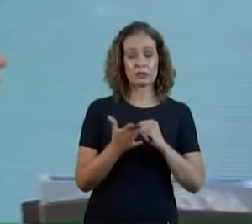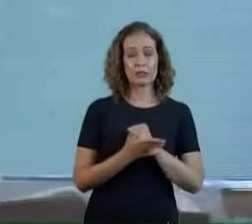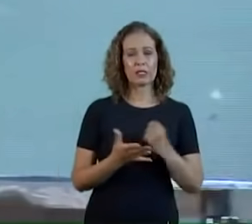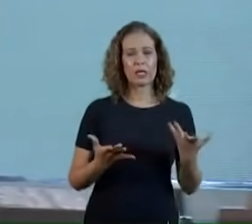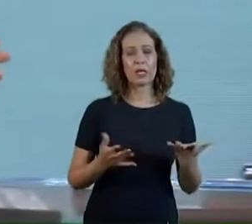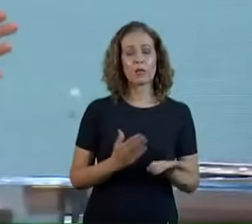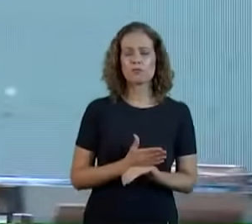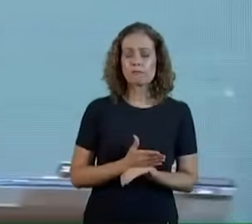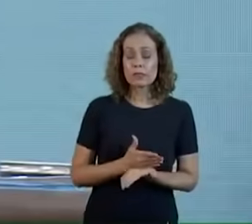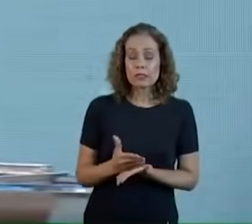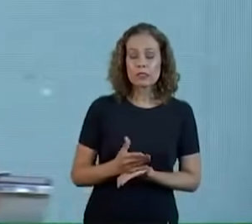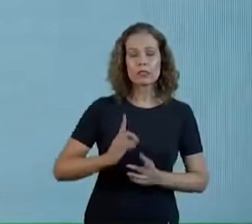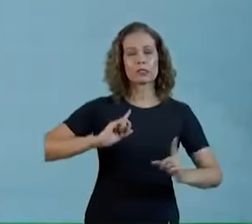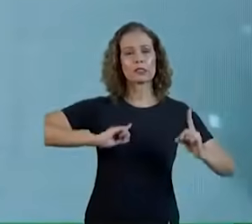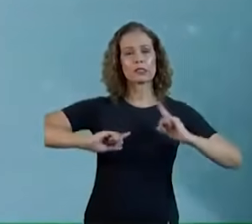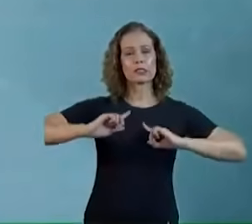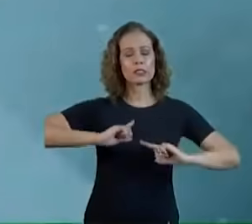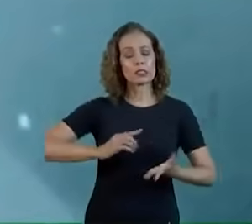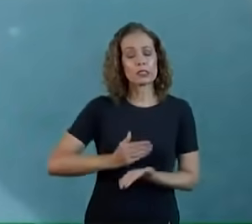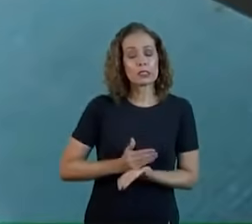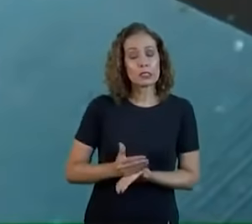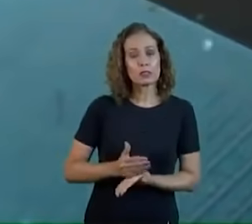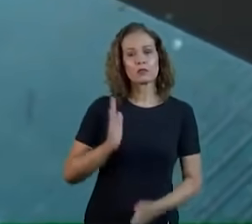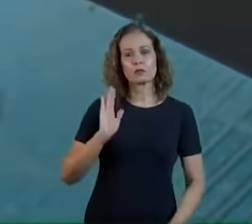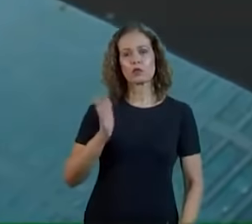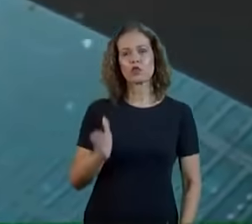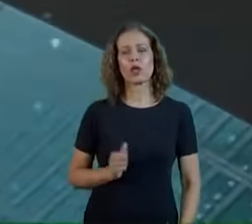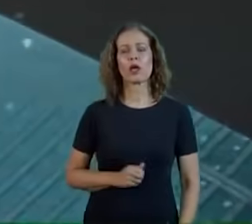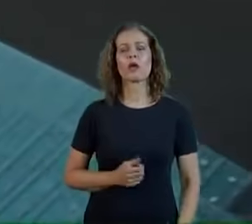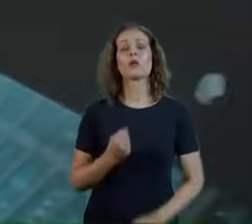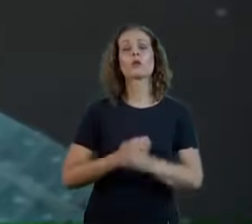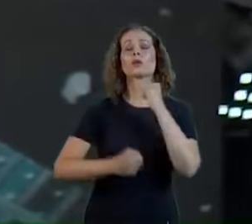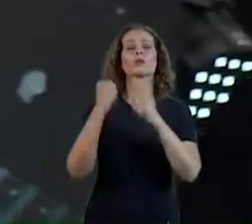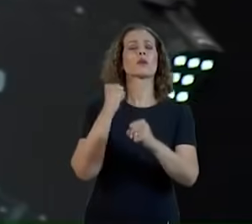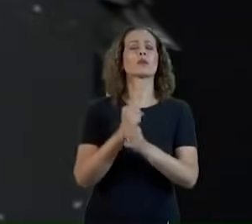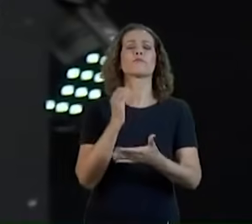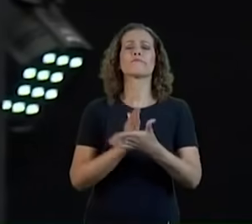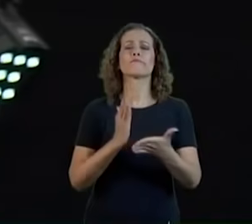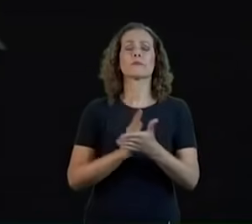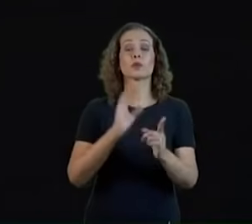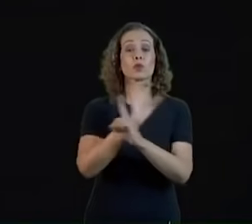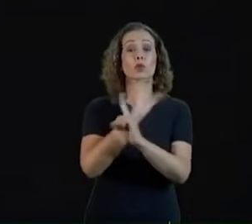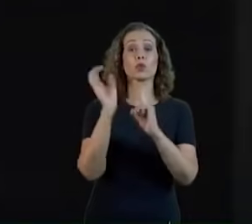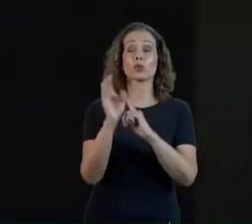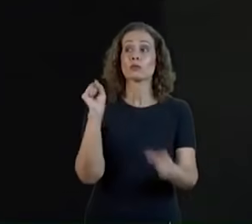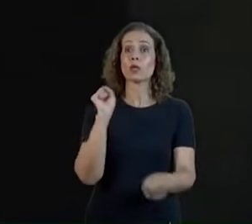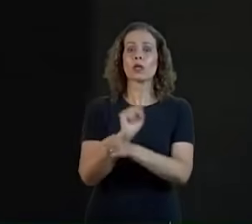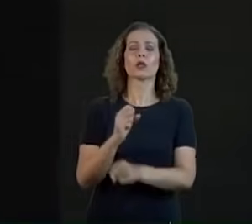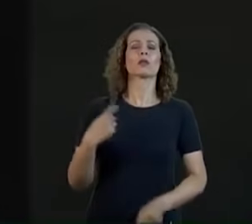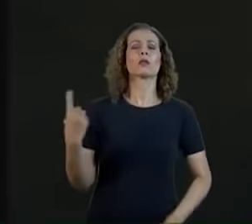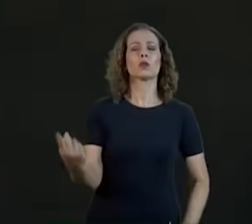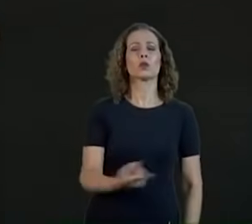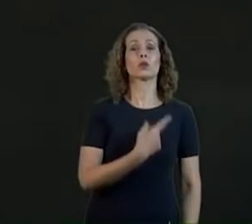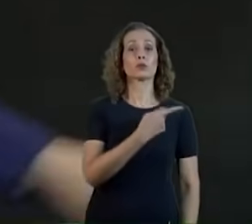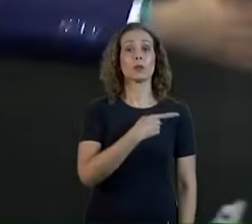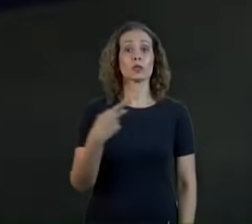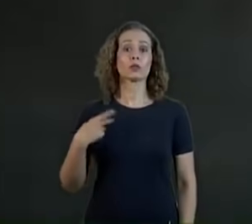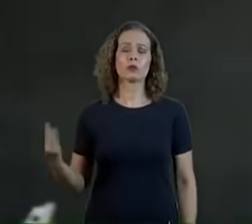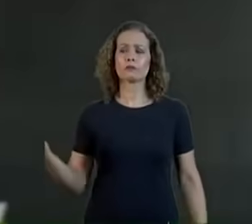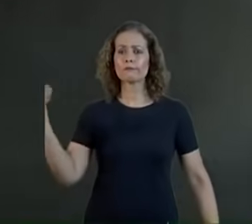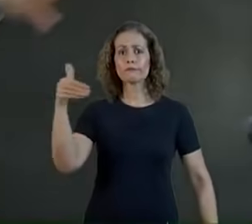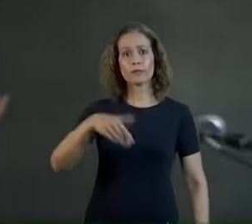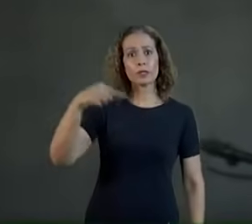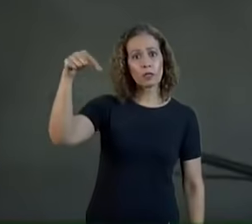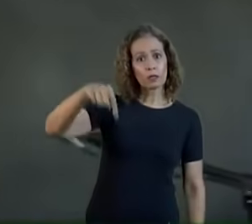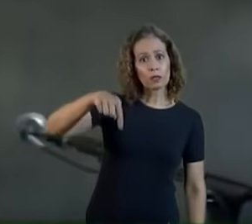uma depressão. Foi lá no meio do ano passado, quando os cultos realmente pararam, e nós pastores começamos a vir aqui para o culto para